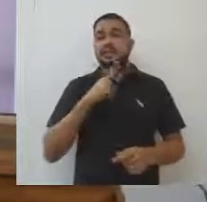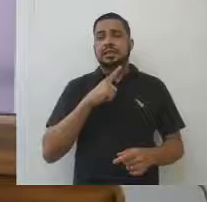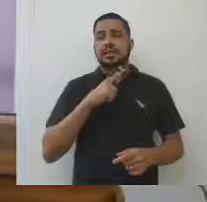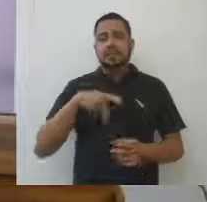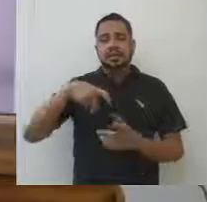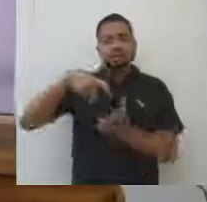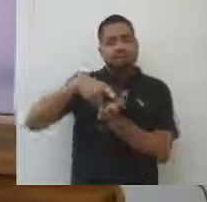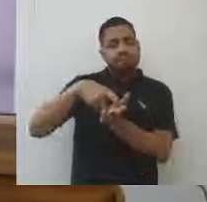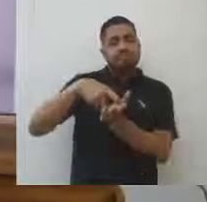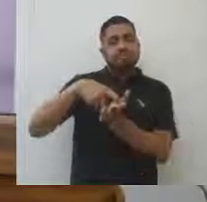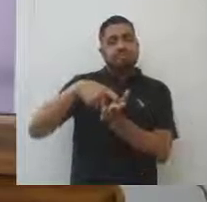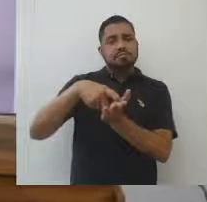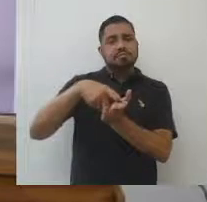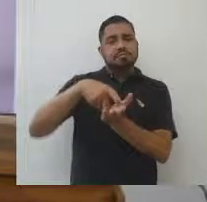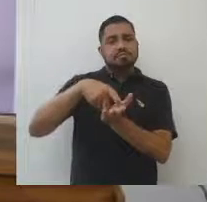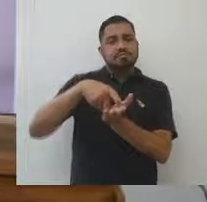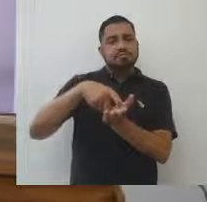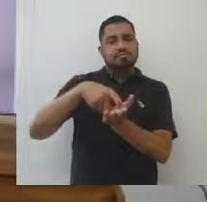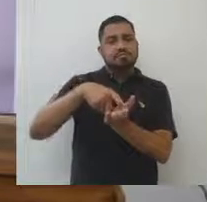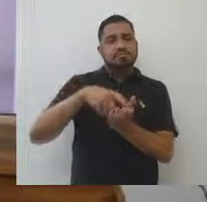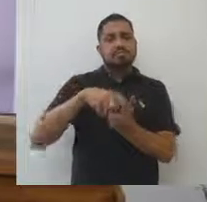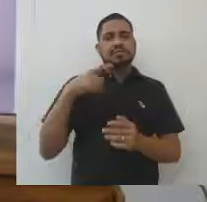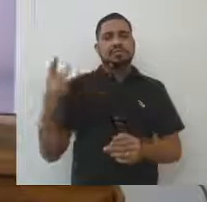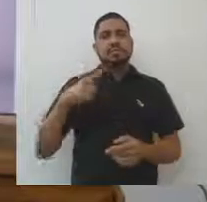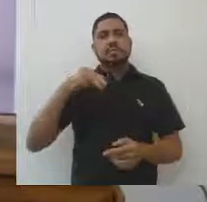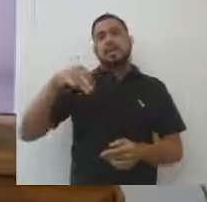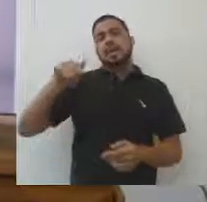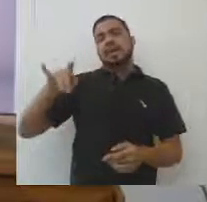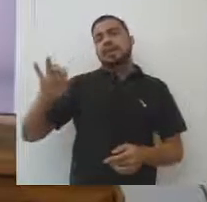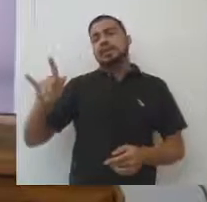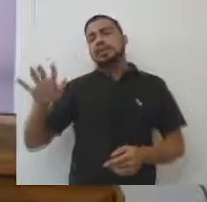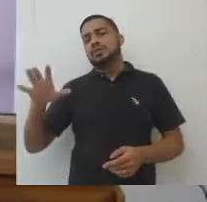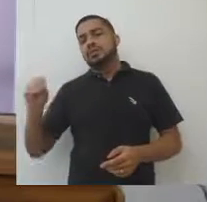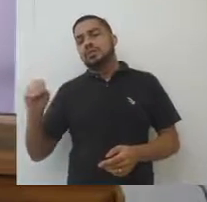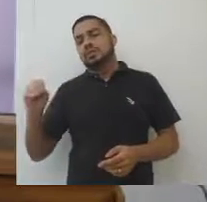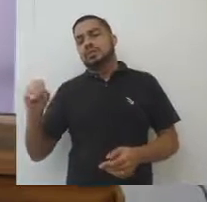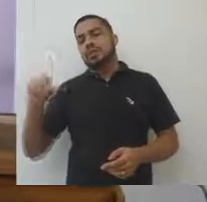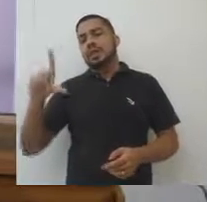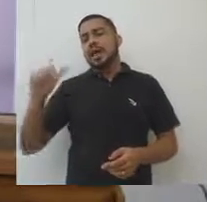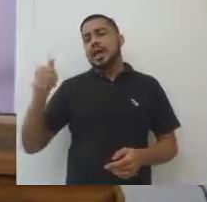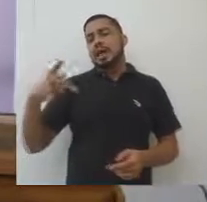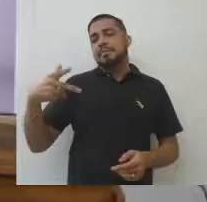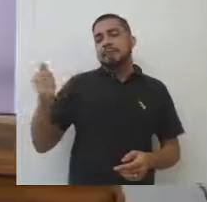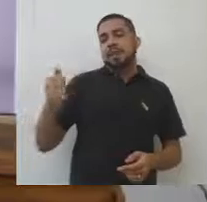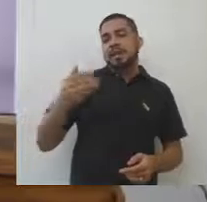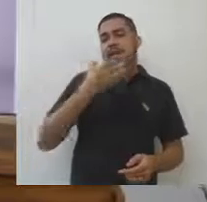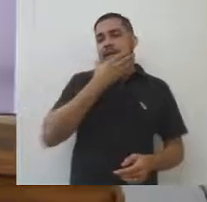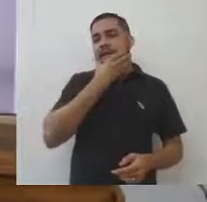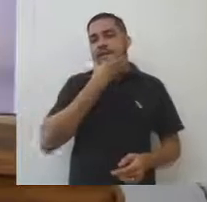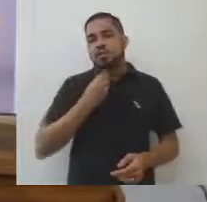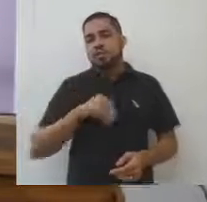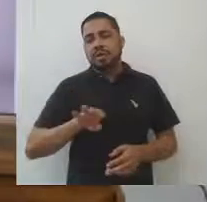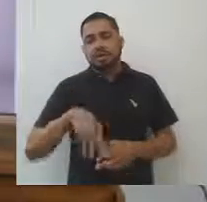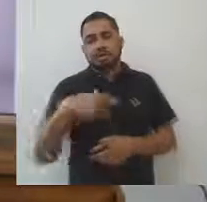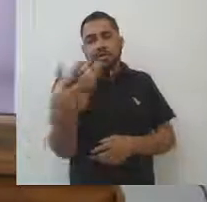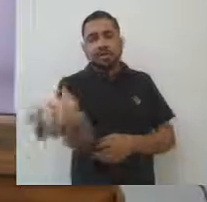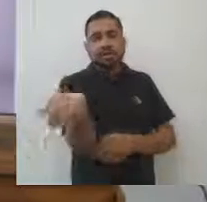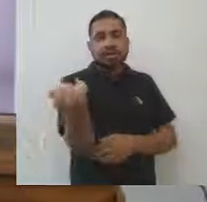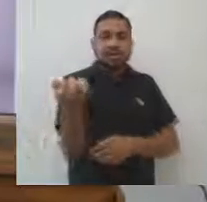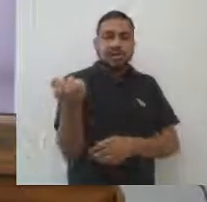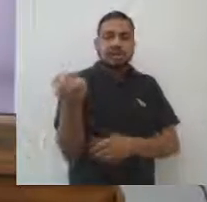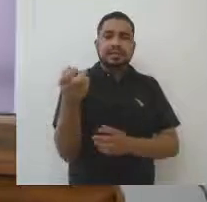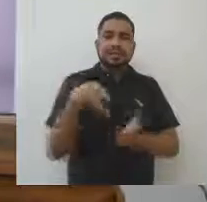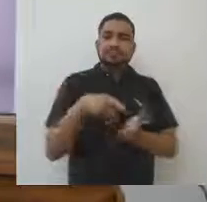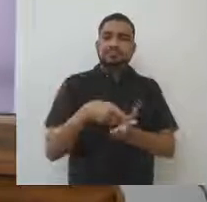própria figura do malandro da Lapa. Ou seja, daquele homem que corteja a mulher. A gente tem